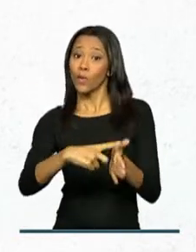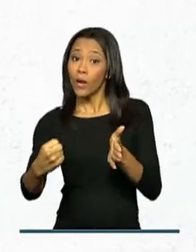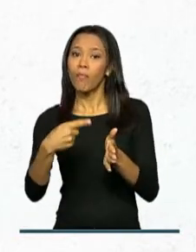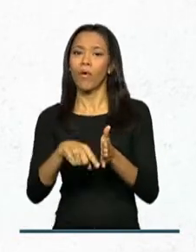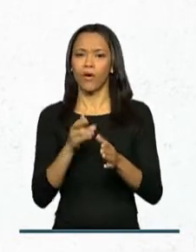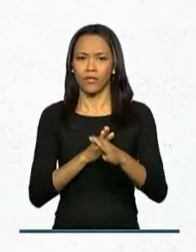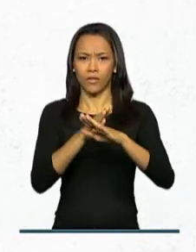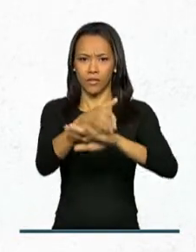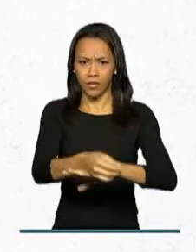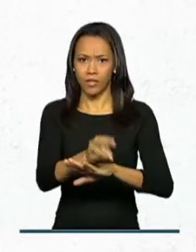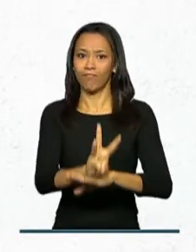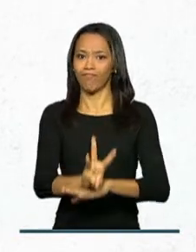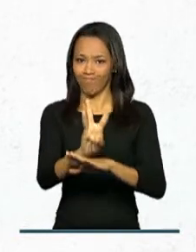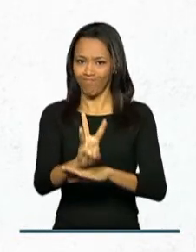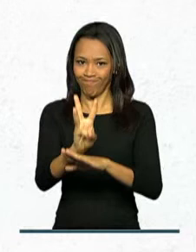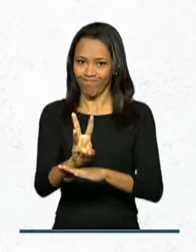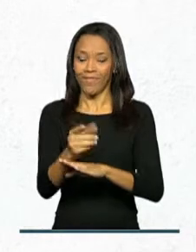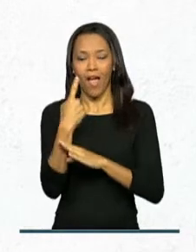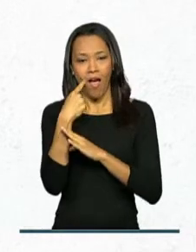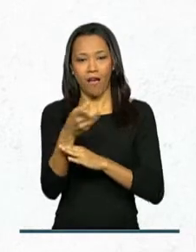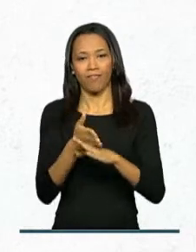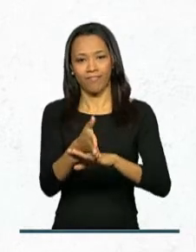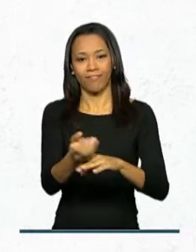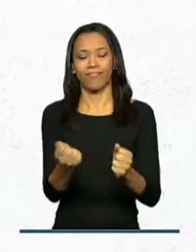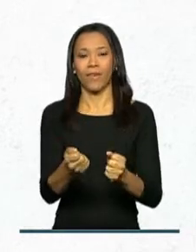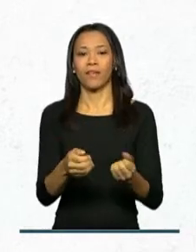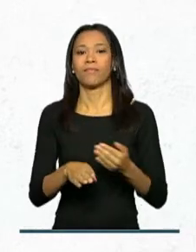portal do Simples Nacional. O endereço é